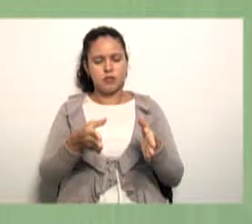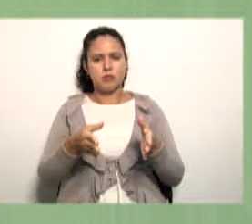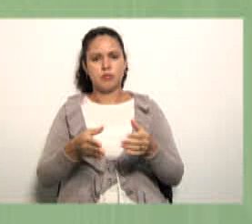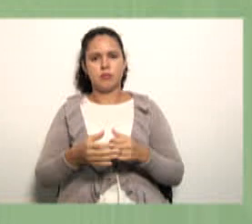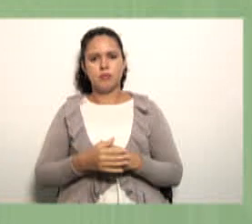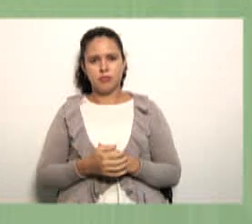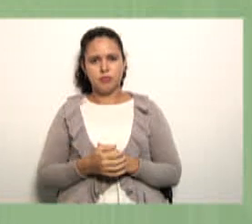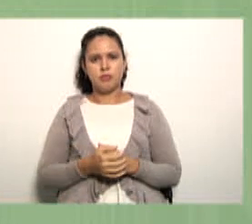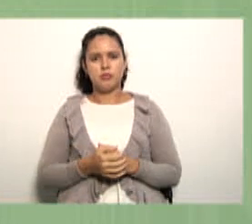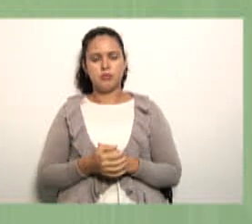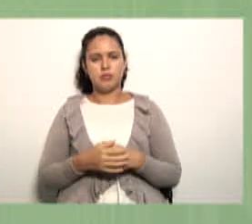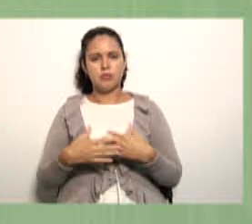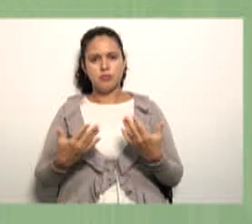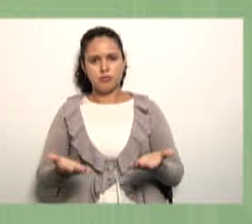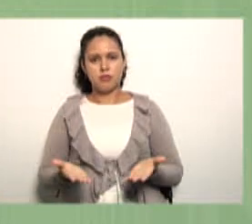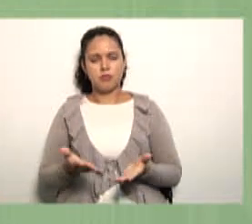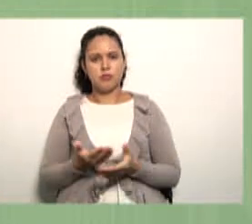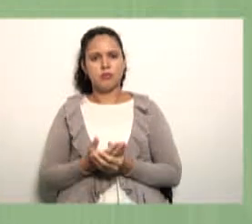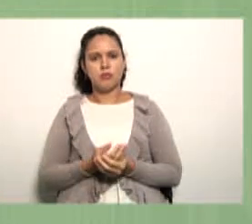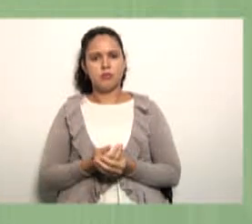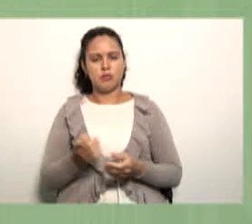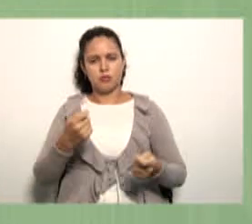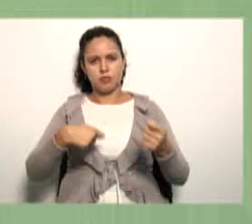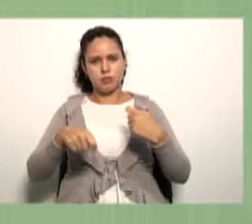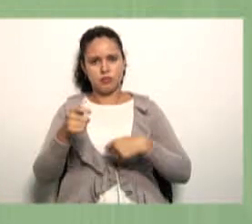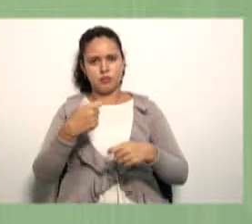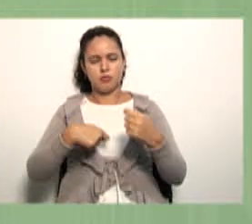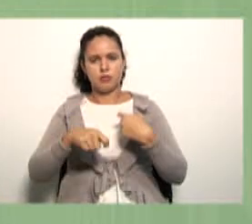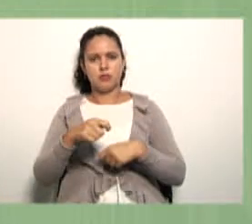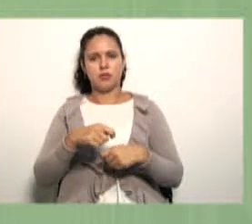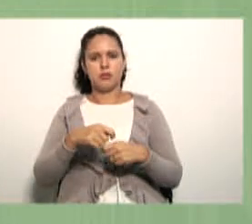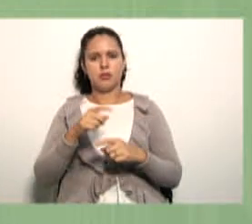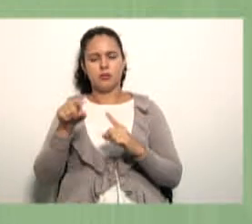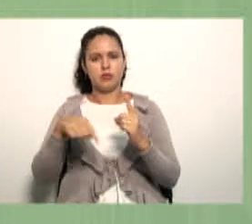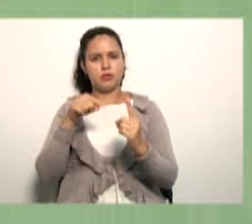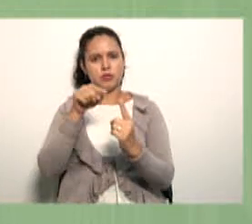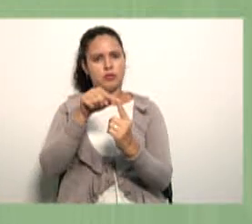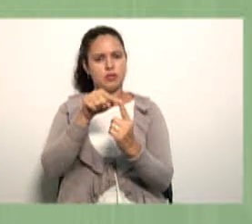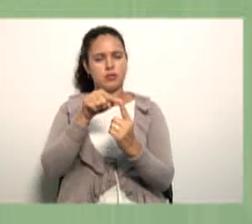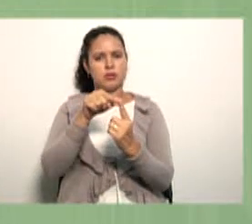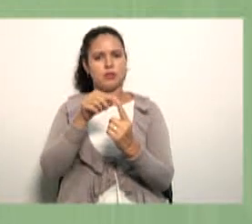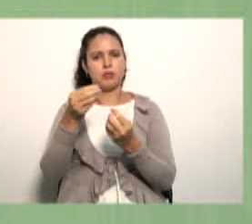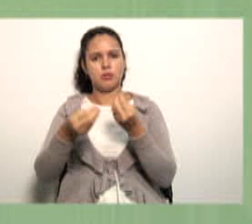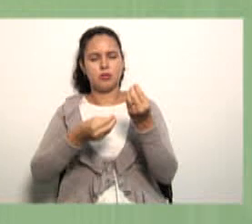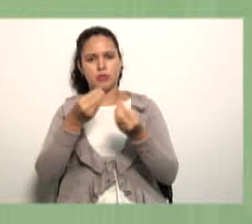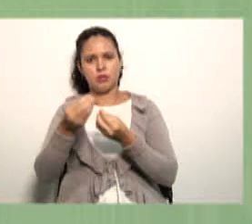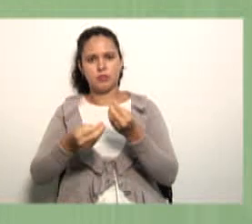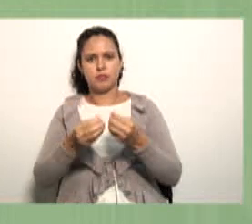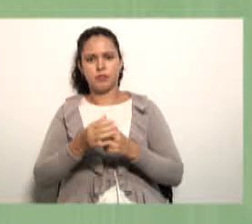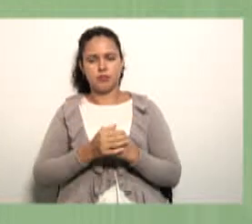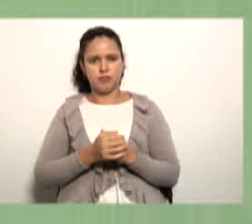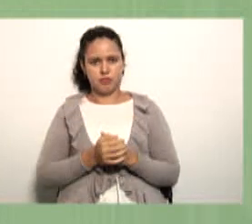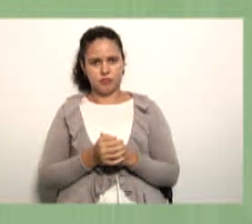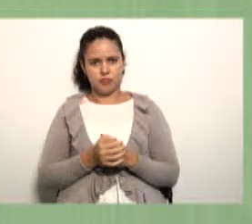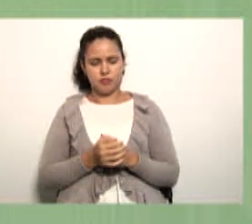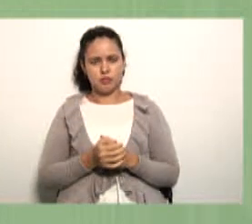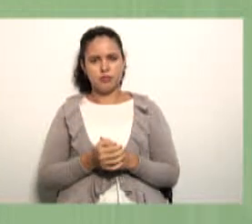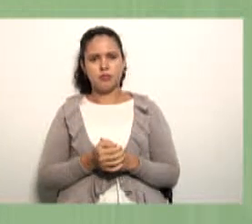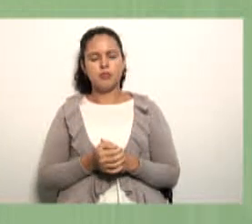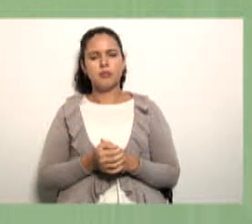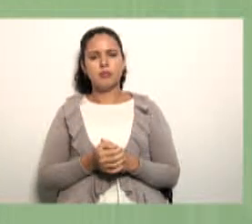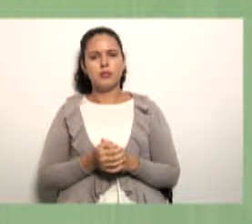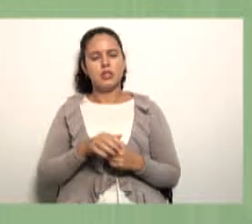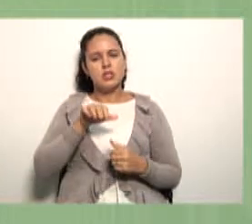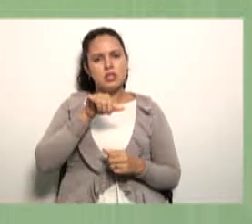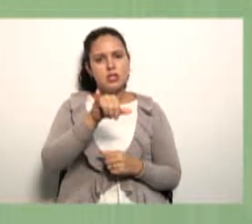grande chave aqui quando a gente fala de economia, esse é o termo-chave, escassez de recursos produtivos. É bem essa ideia que se